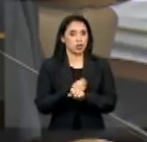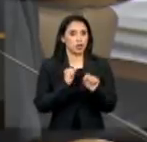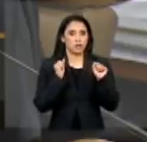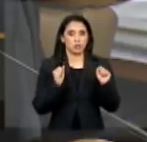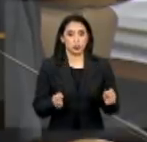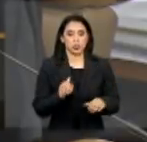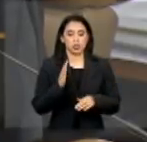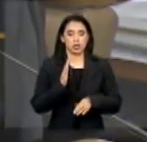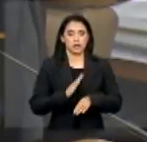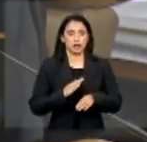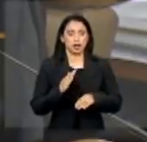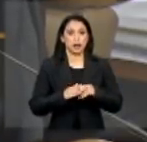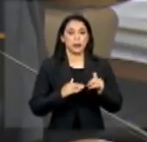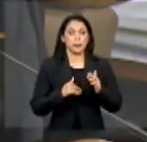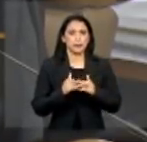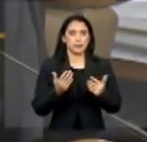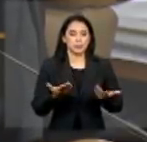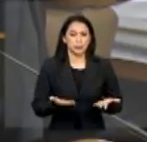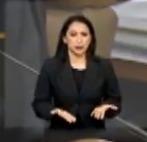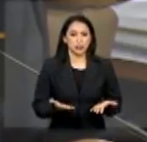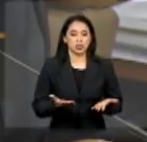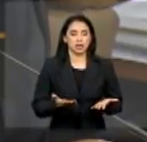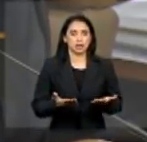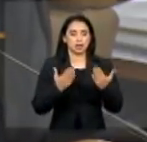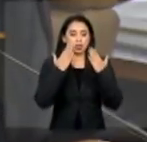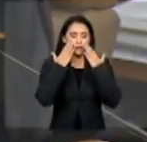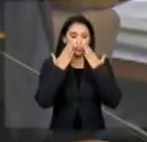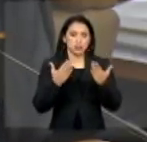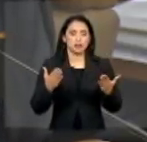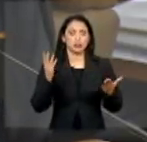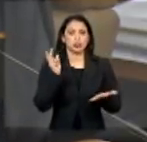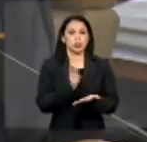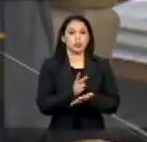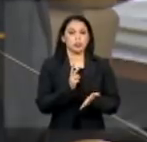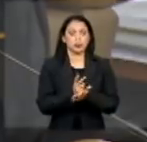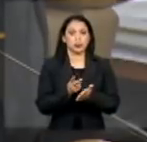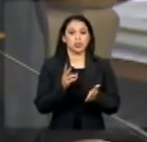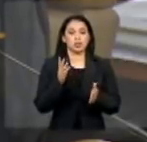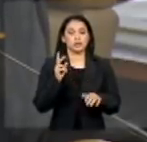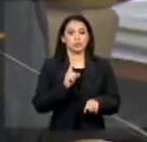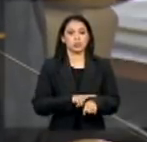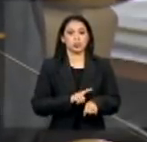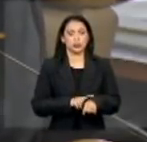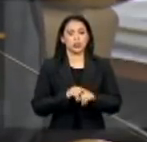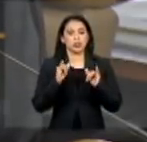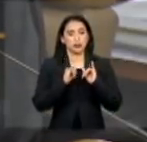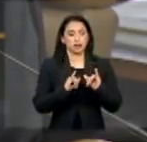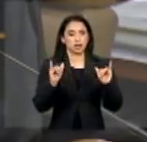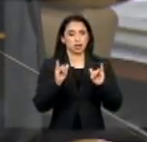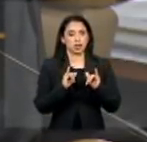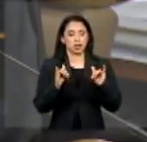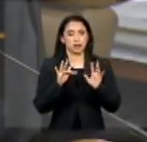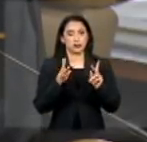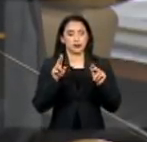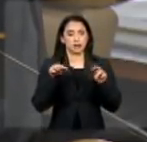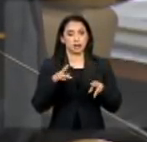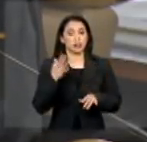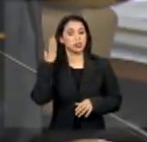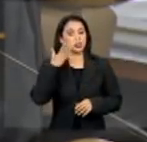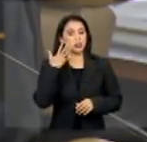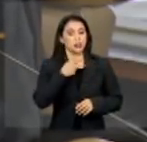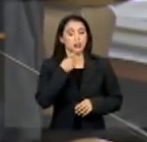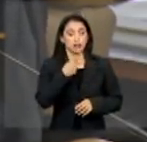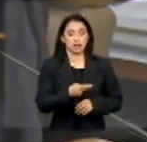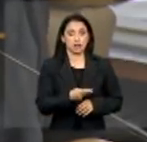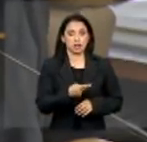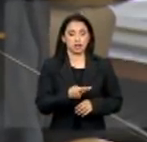de apresentação simultânea de alegações finais defensivas orais a